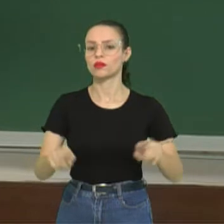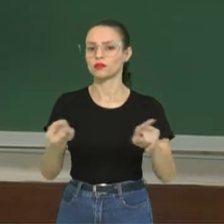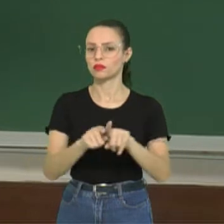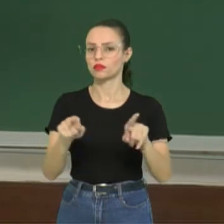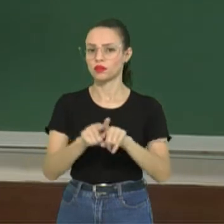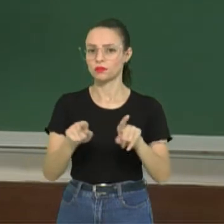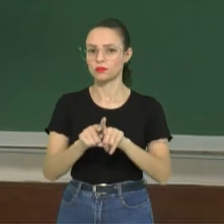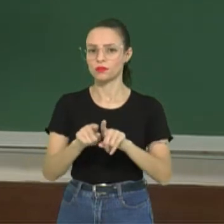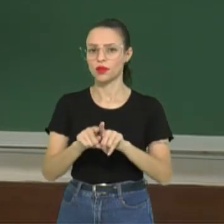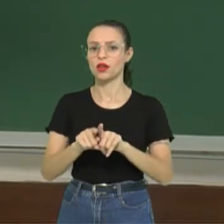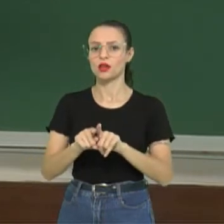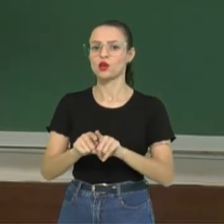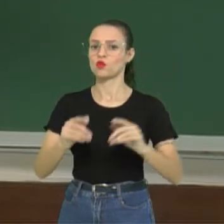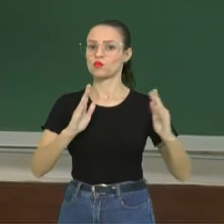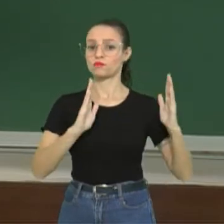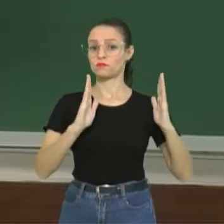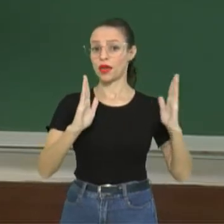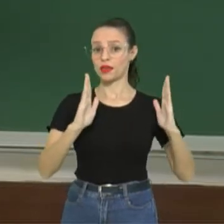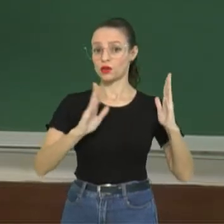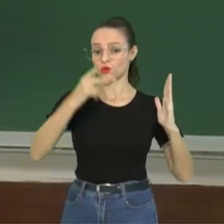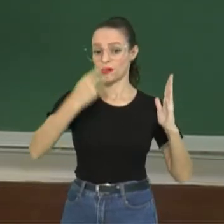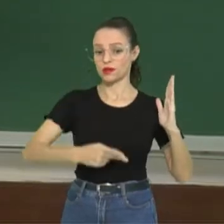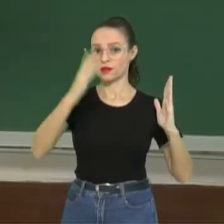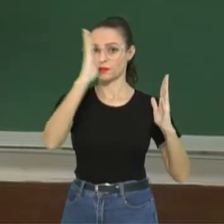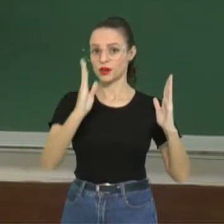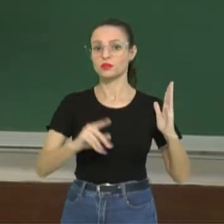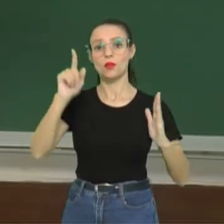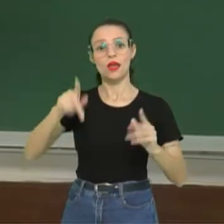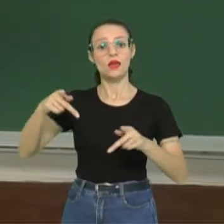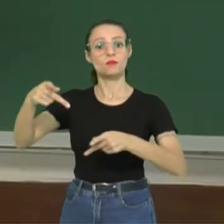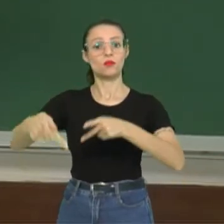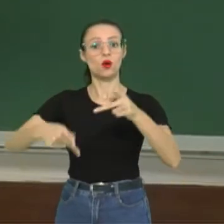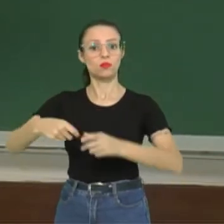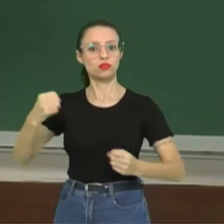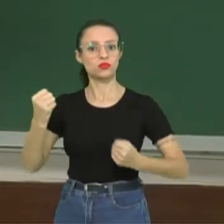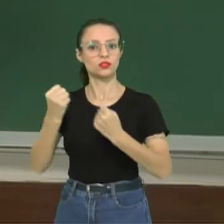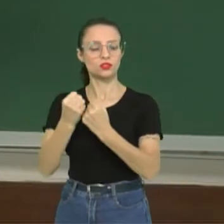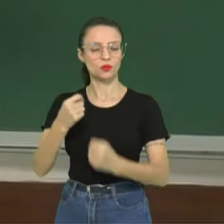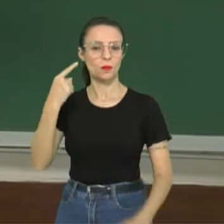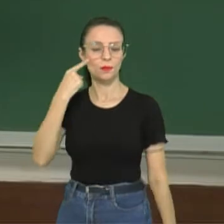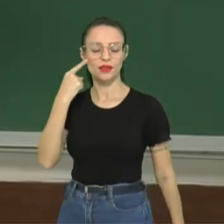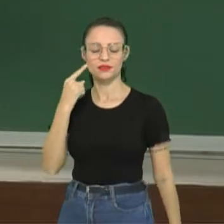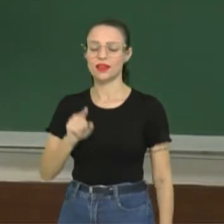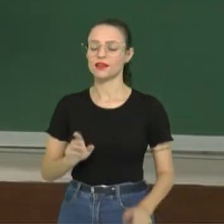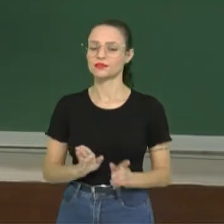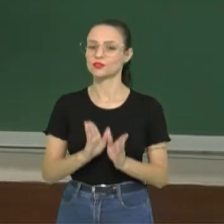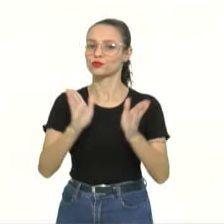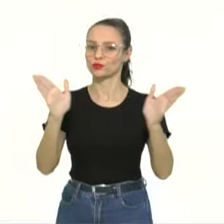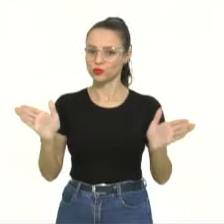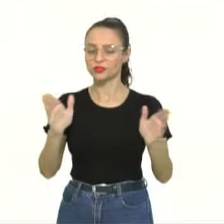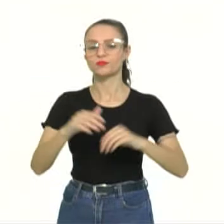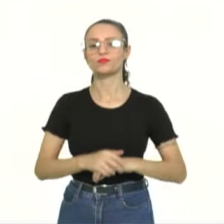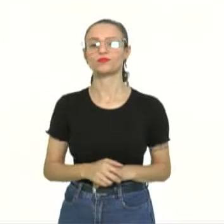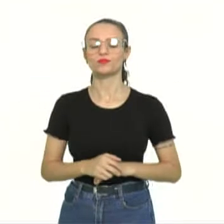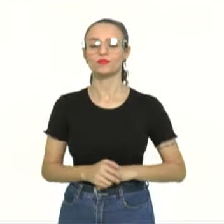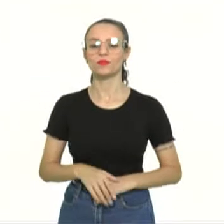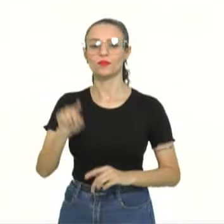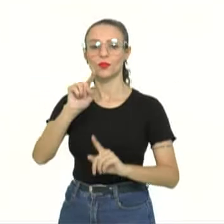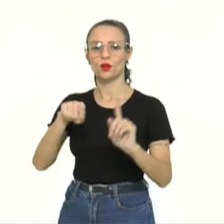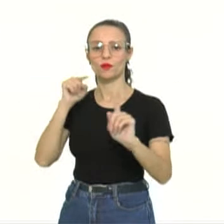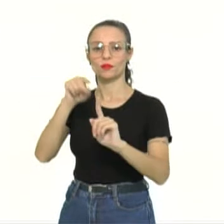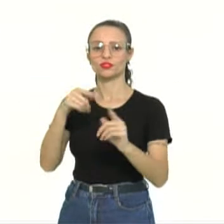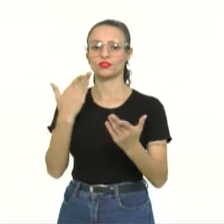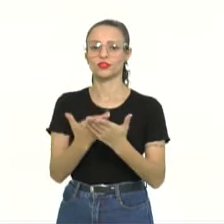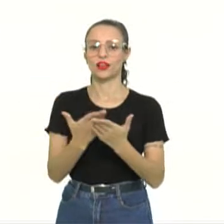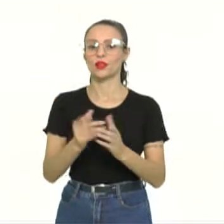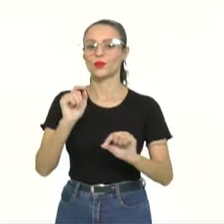até uma era aqui no nosso país que é o populismo tá vamos pensar essas duas correntes os objetivos da